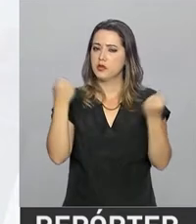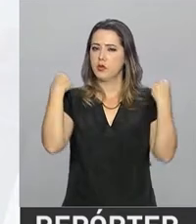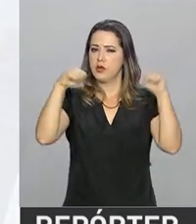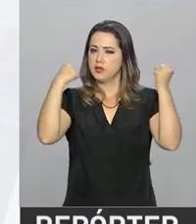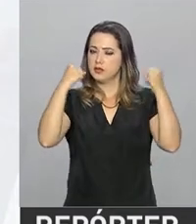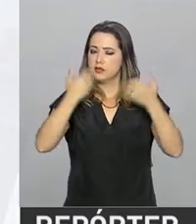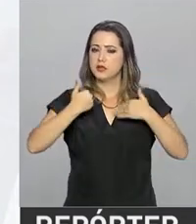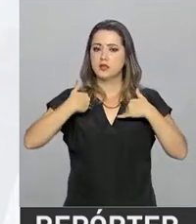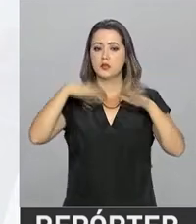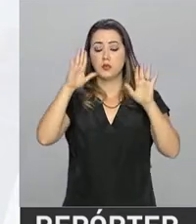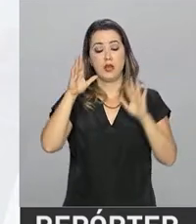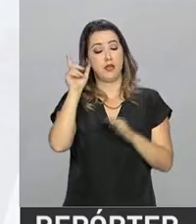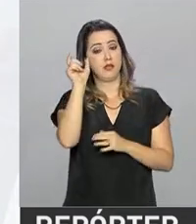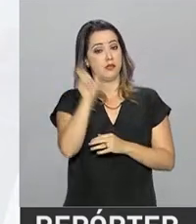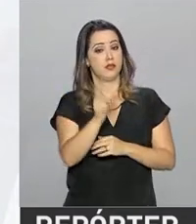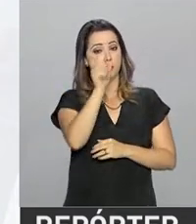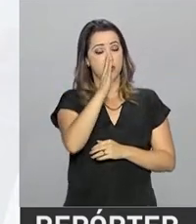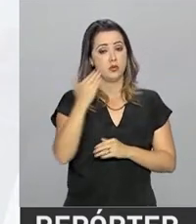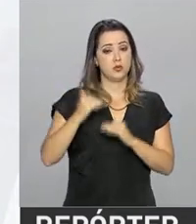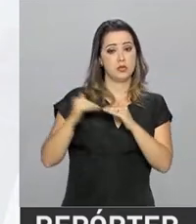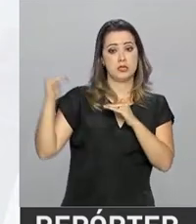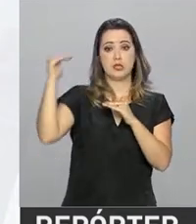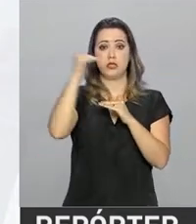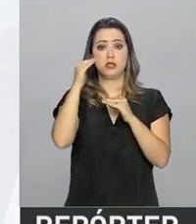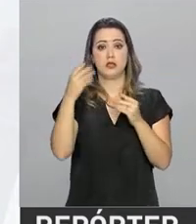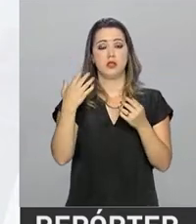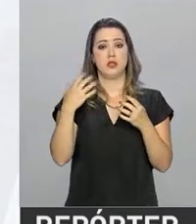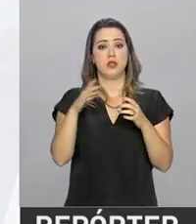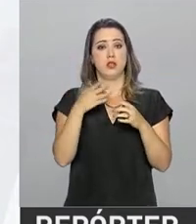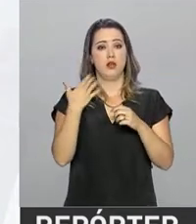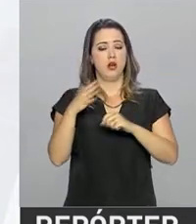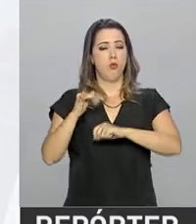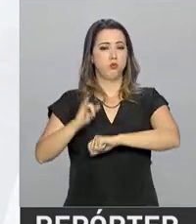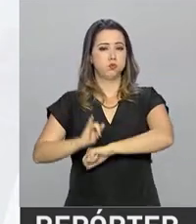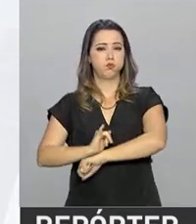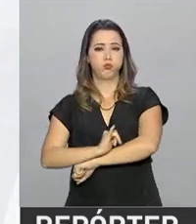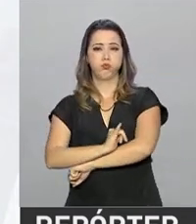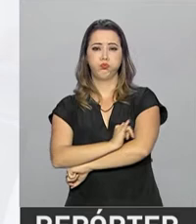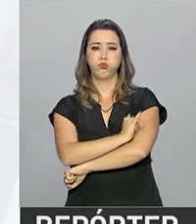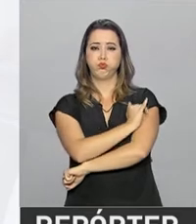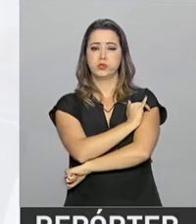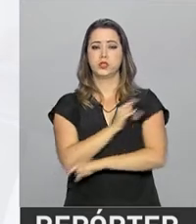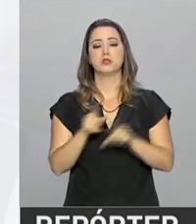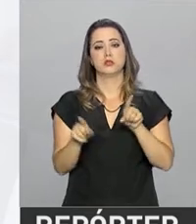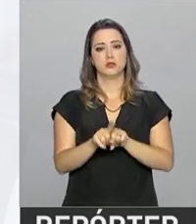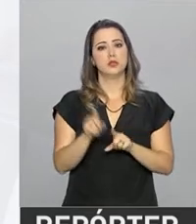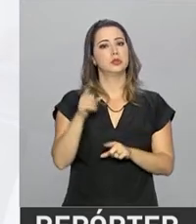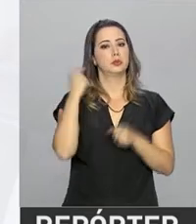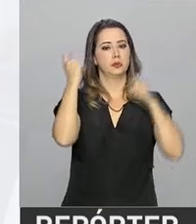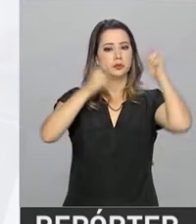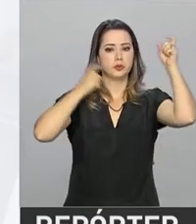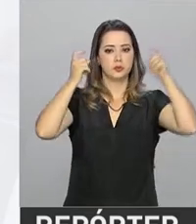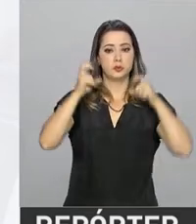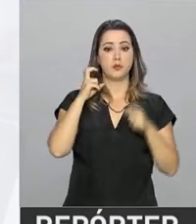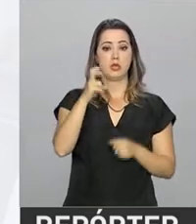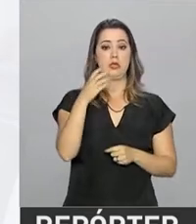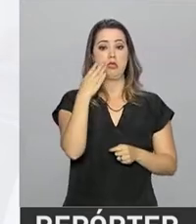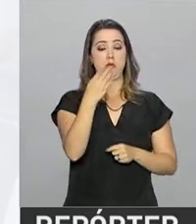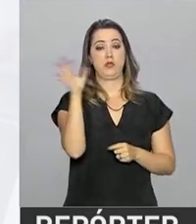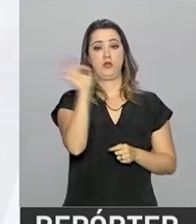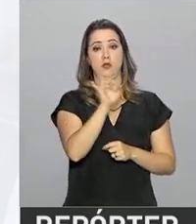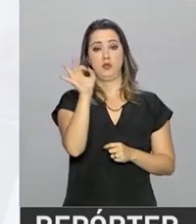mais o número de brasileiros acima do peso ainda preocupa segundo a vigitel 54% da população